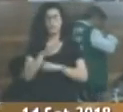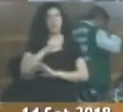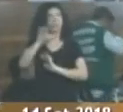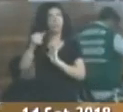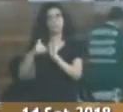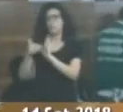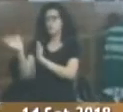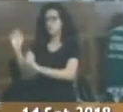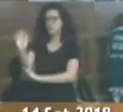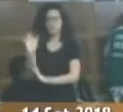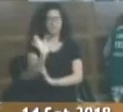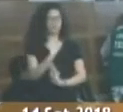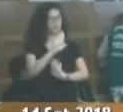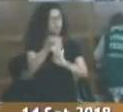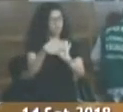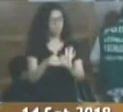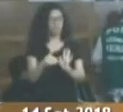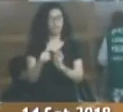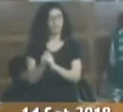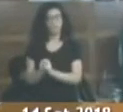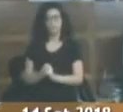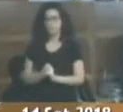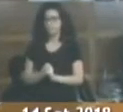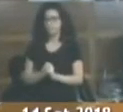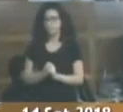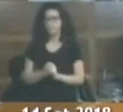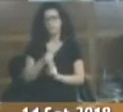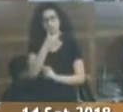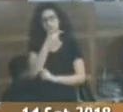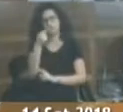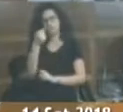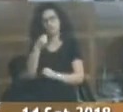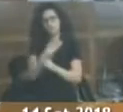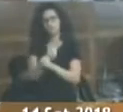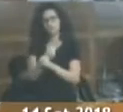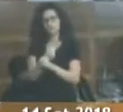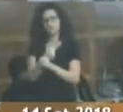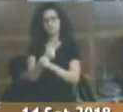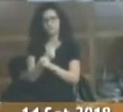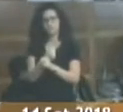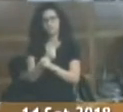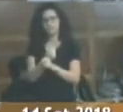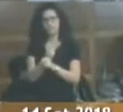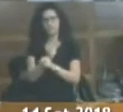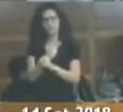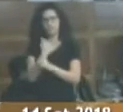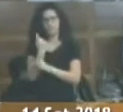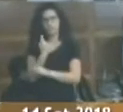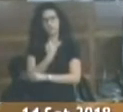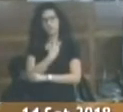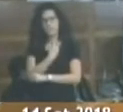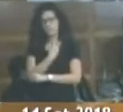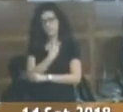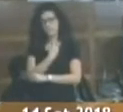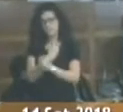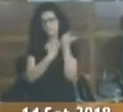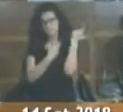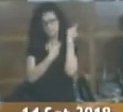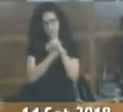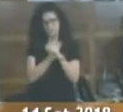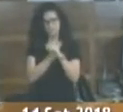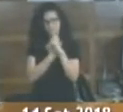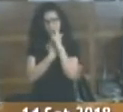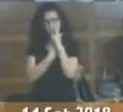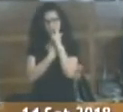as universidades. A gente, ao longo desses 27 anos, a gente conseguiu